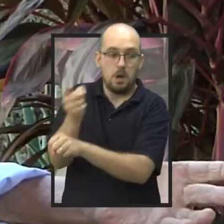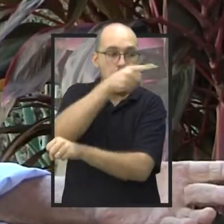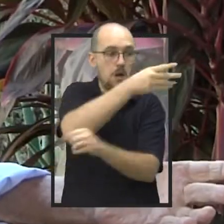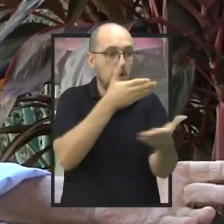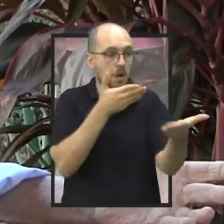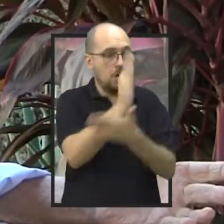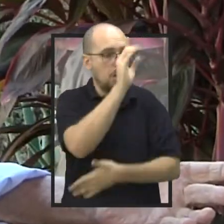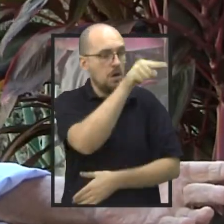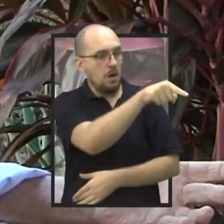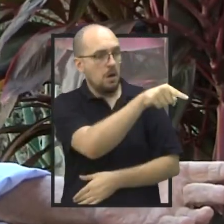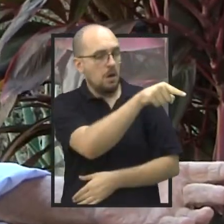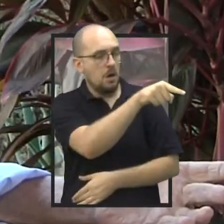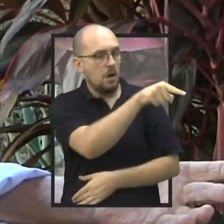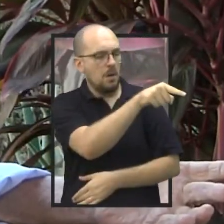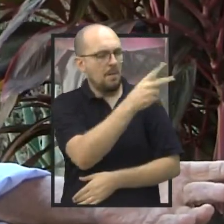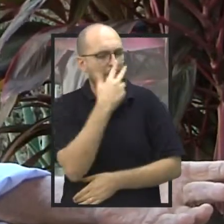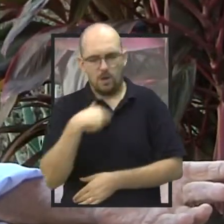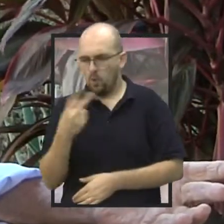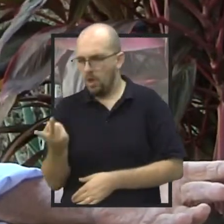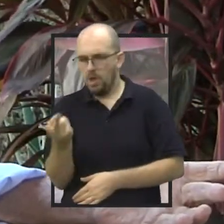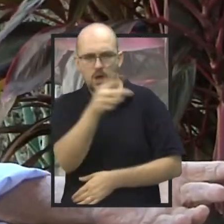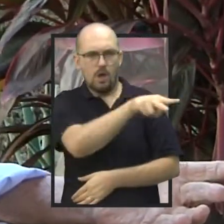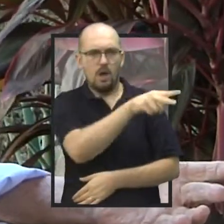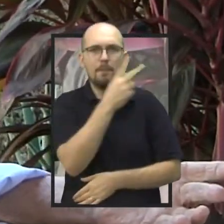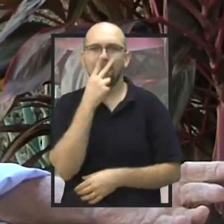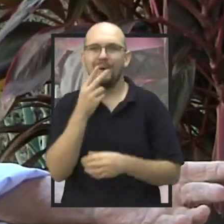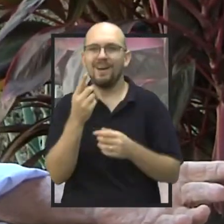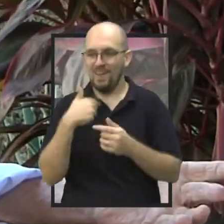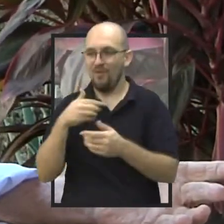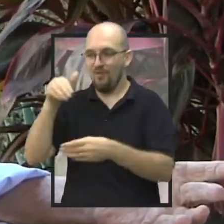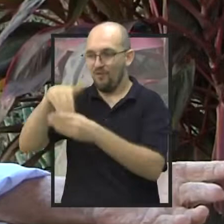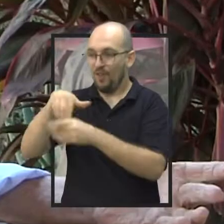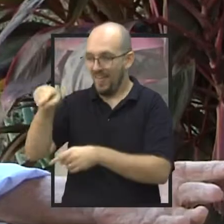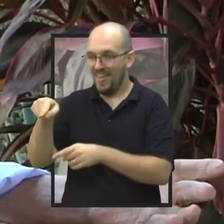disso. Pois eu posso provar isso para você.